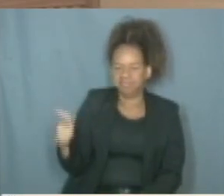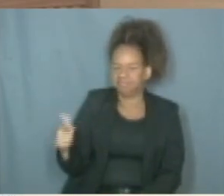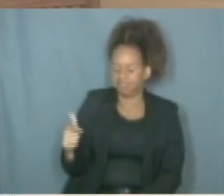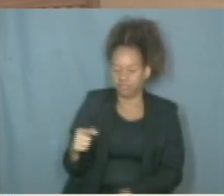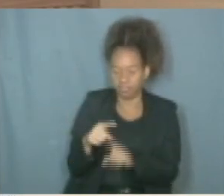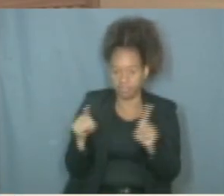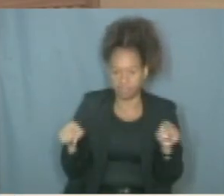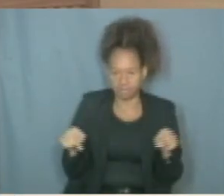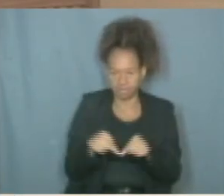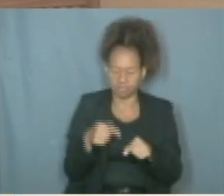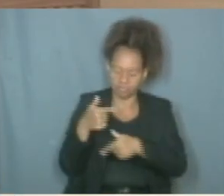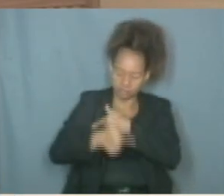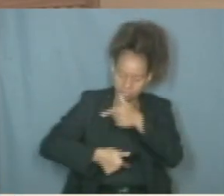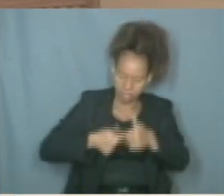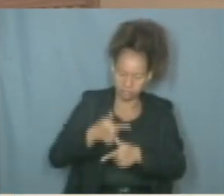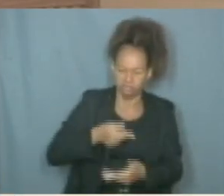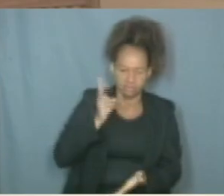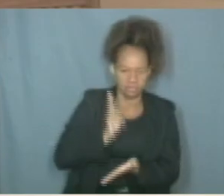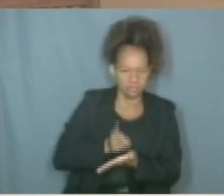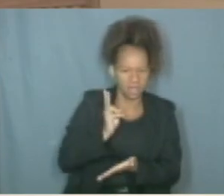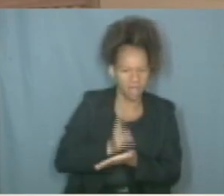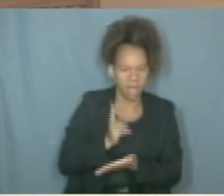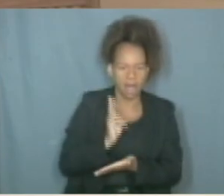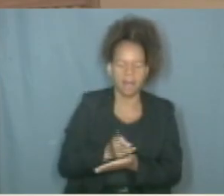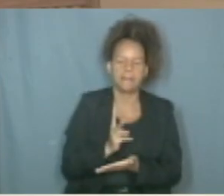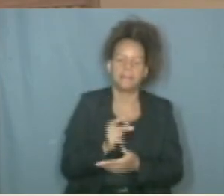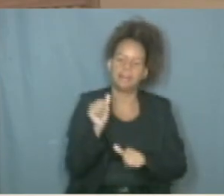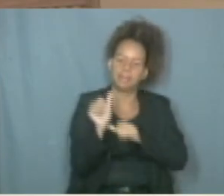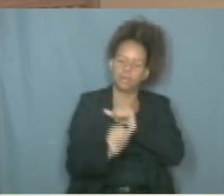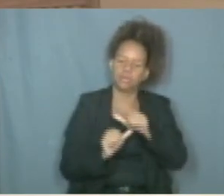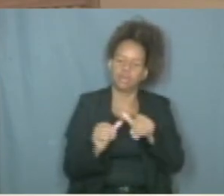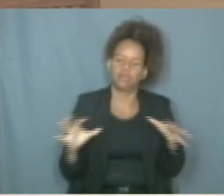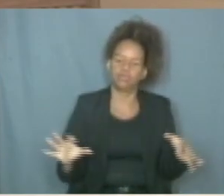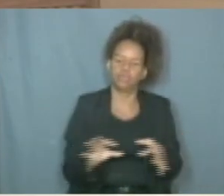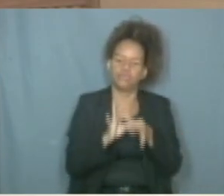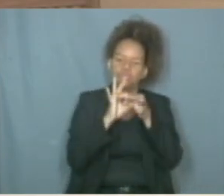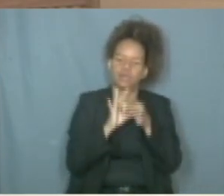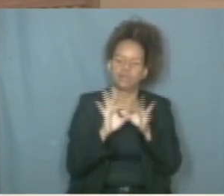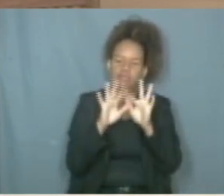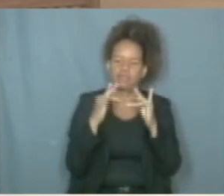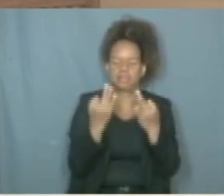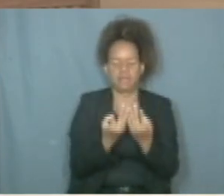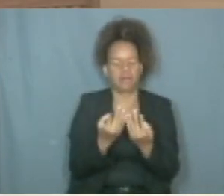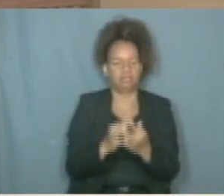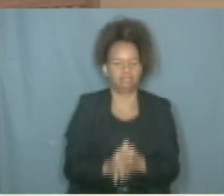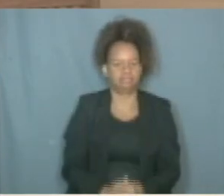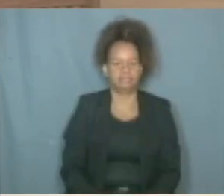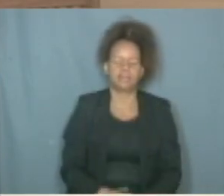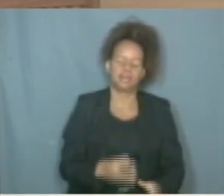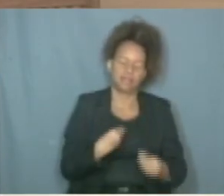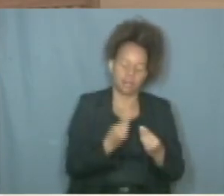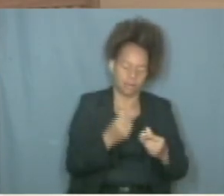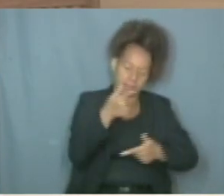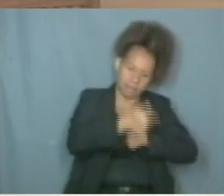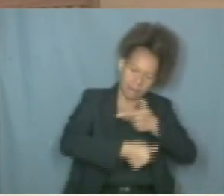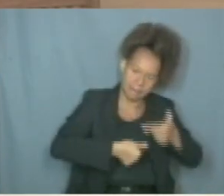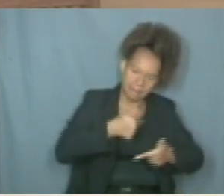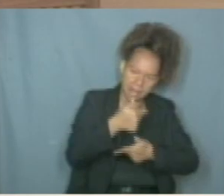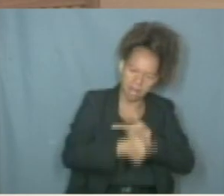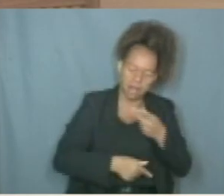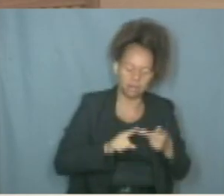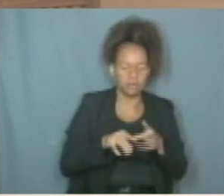que trabalhe de forma efetiva a reconstrução do vínculo familiar, a empregabilidade,